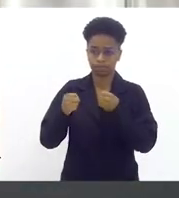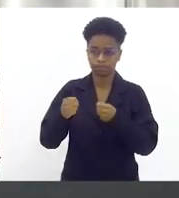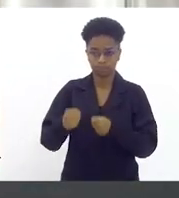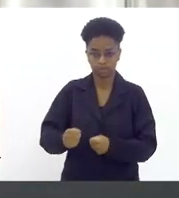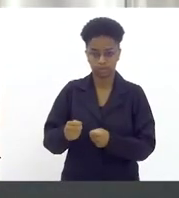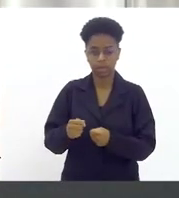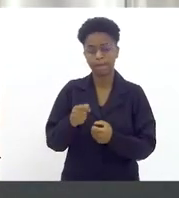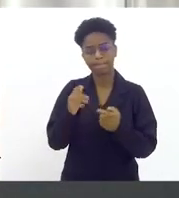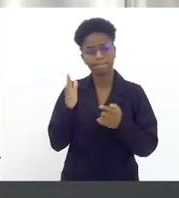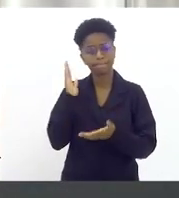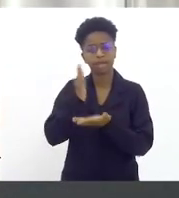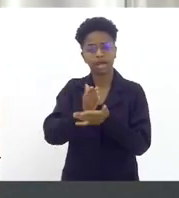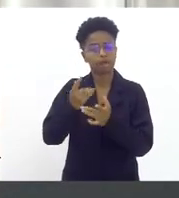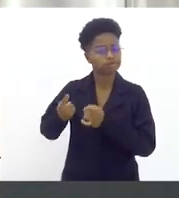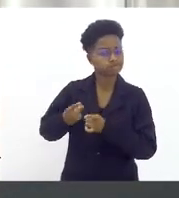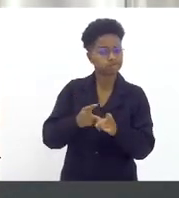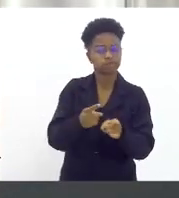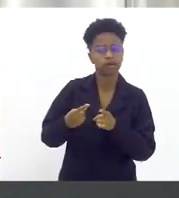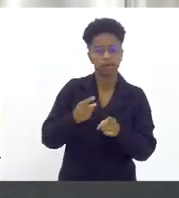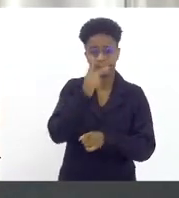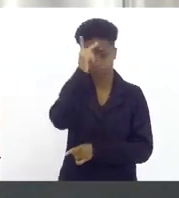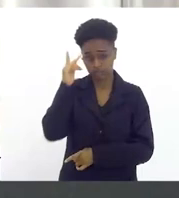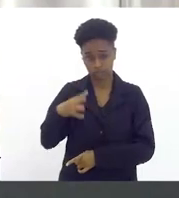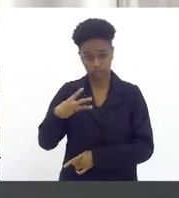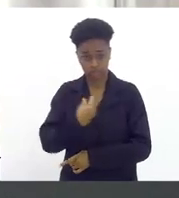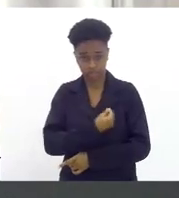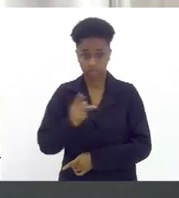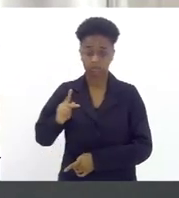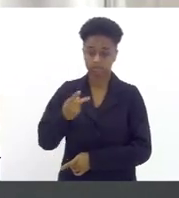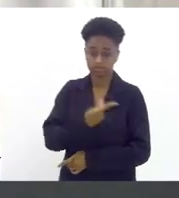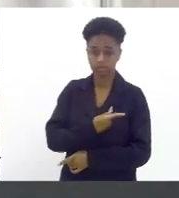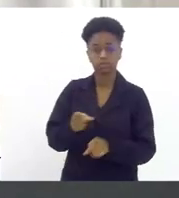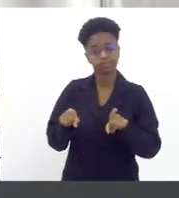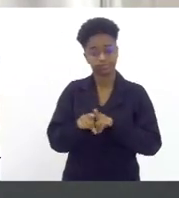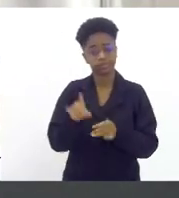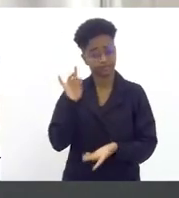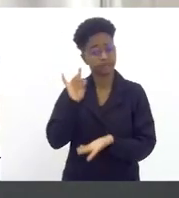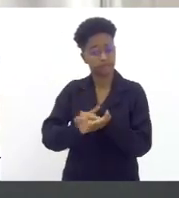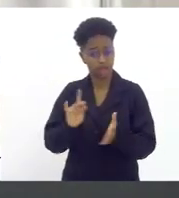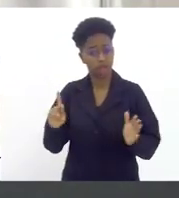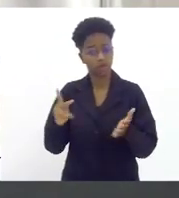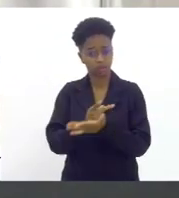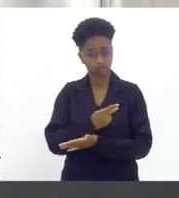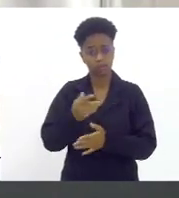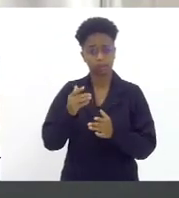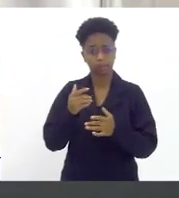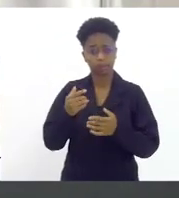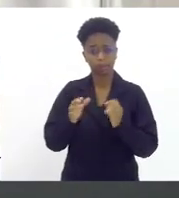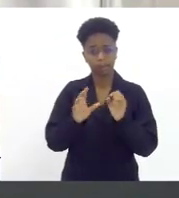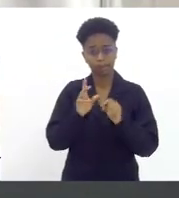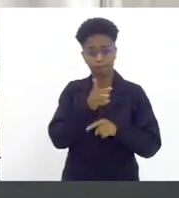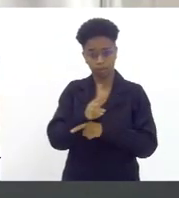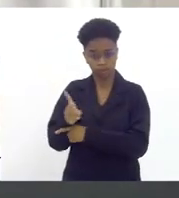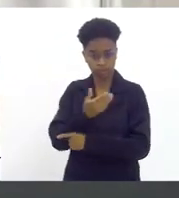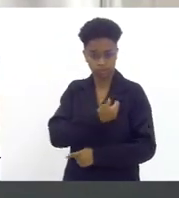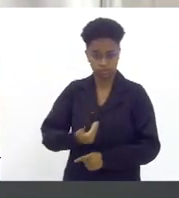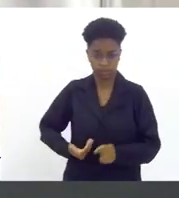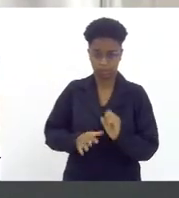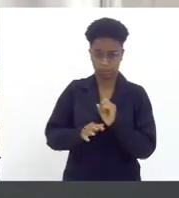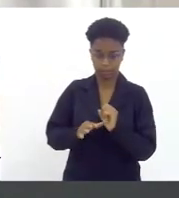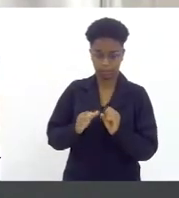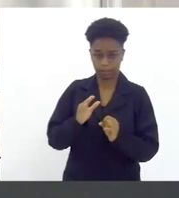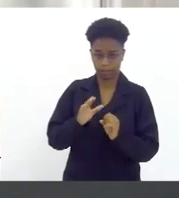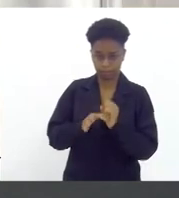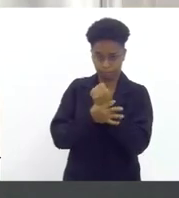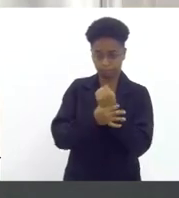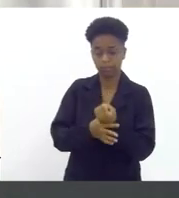parasse de perseguir pessoas transexuais e travestis, como tem sido a realidade da política de segurança pública direcionada para nós, pessoas trans,